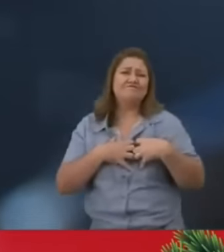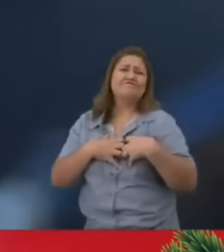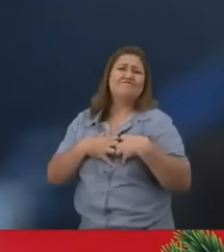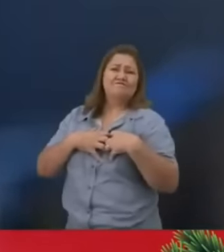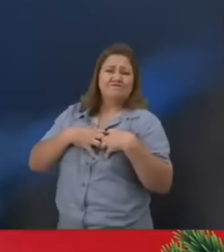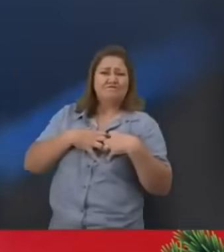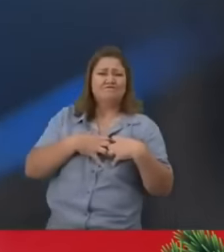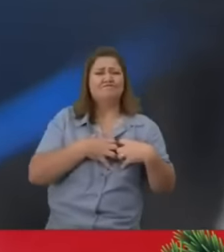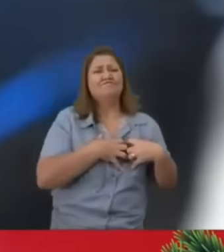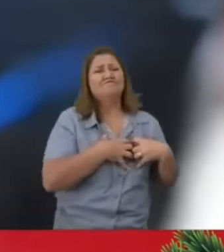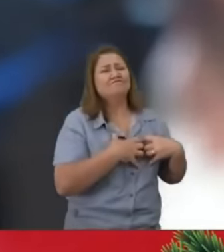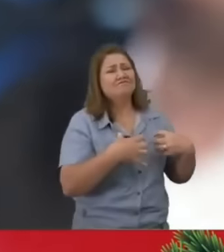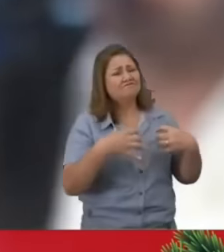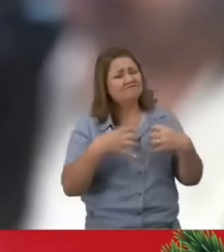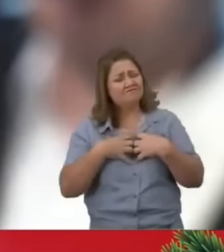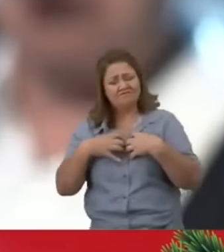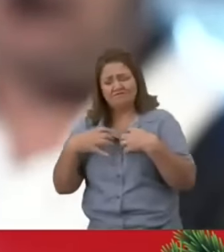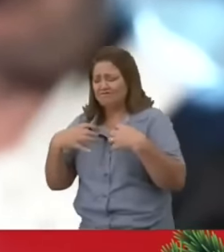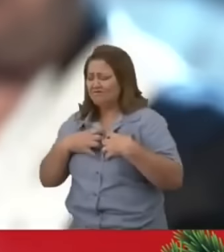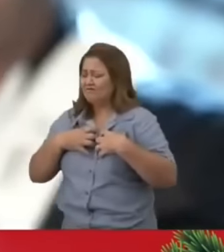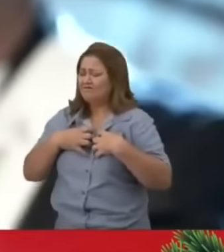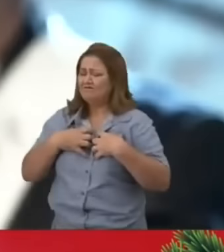de sentimento,